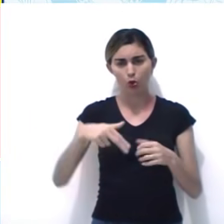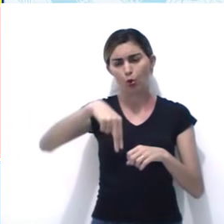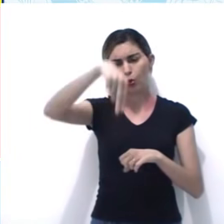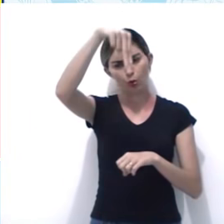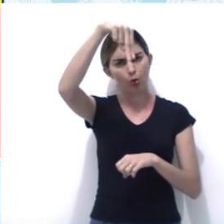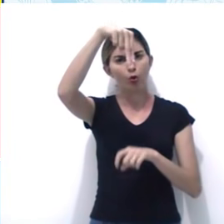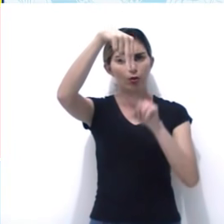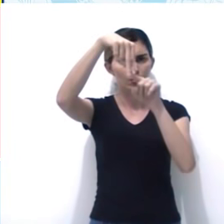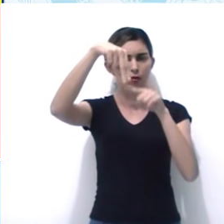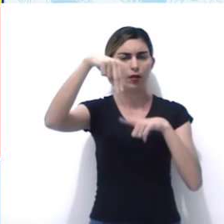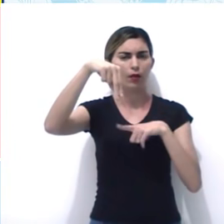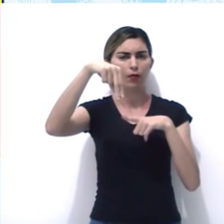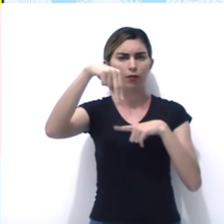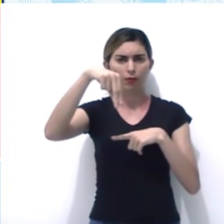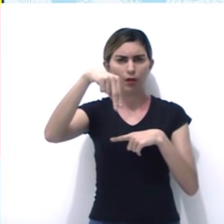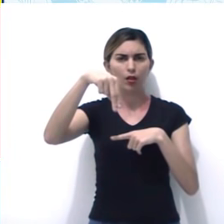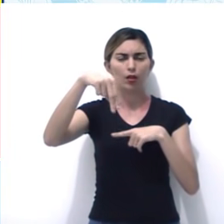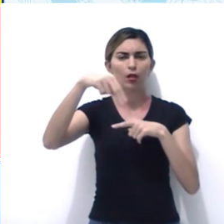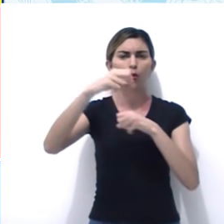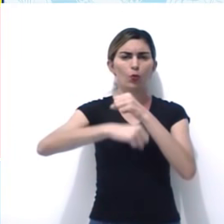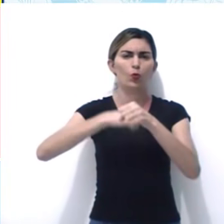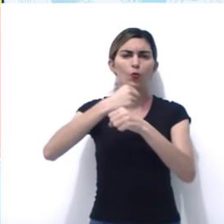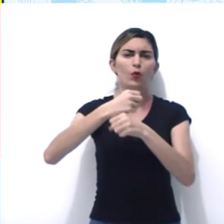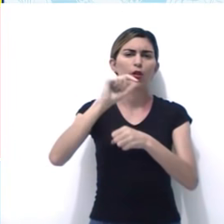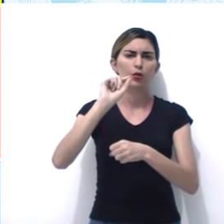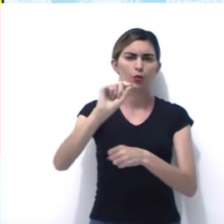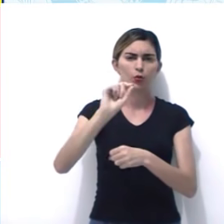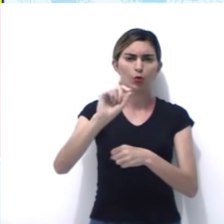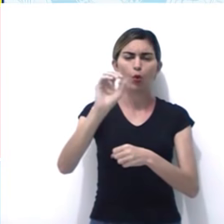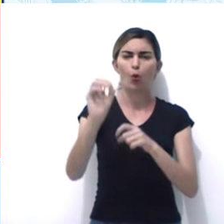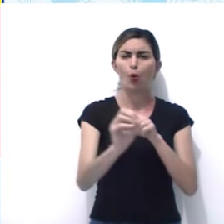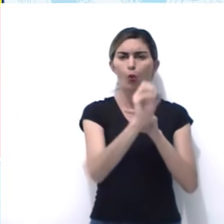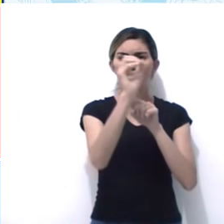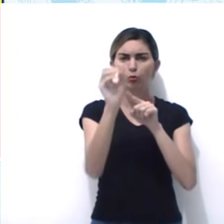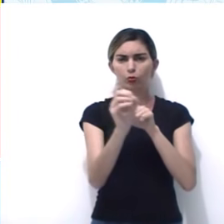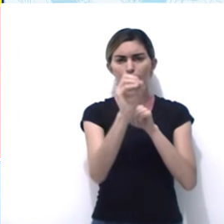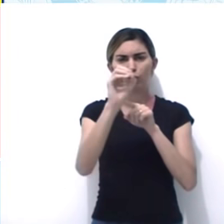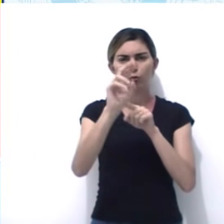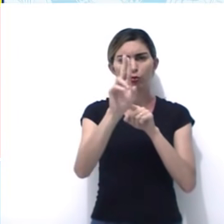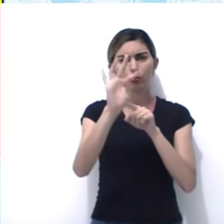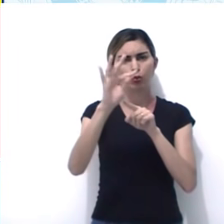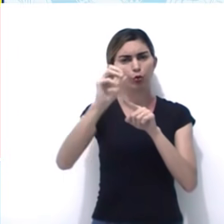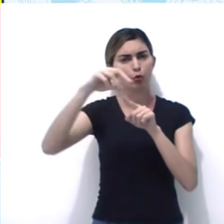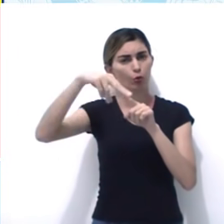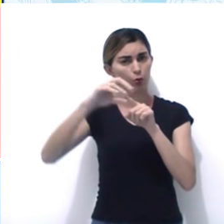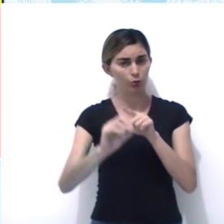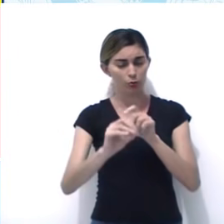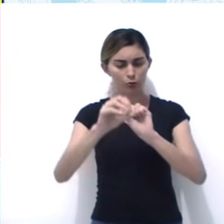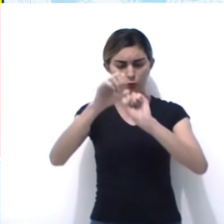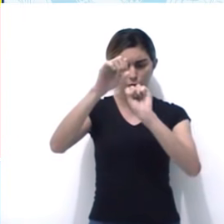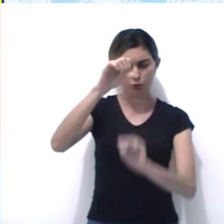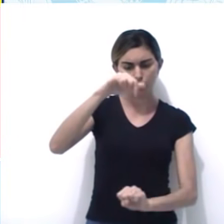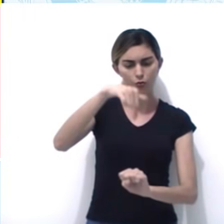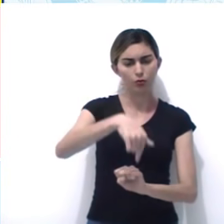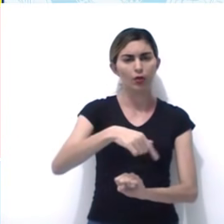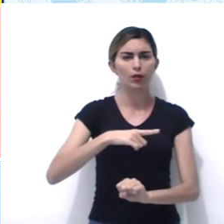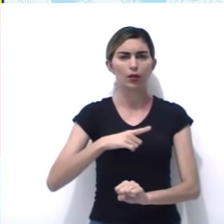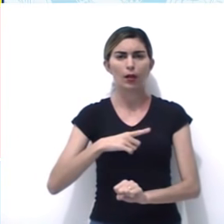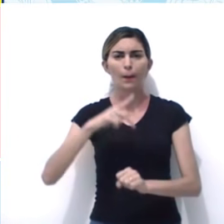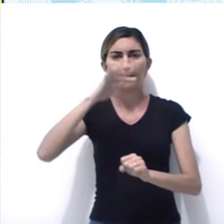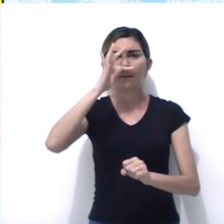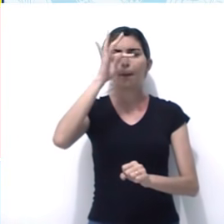nós vamos ter a estação do ano que é o outono no hemisfério sul nós vamos ter a